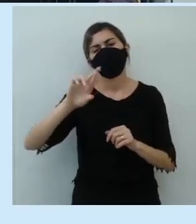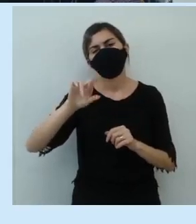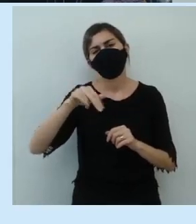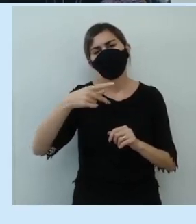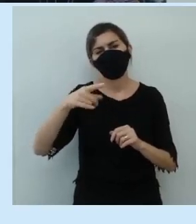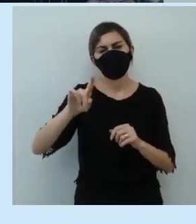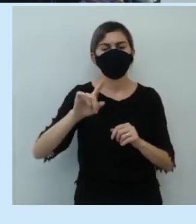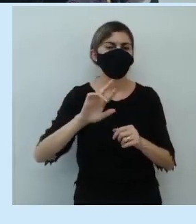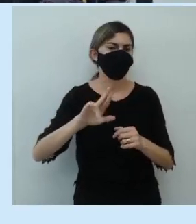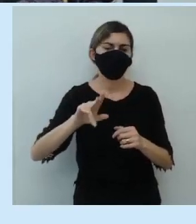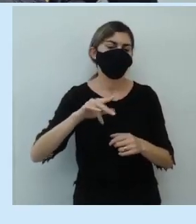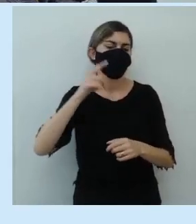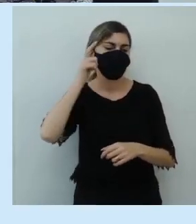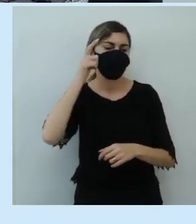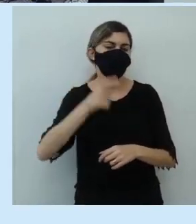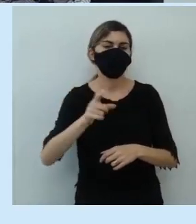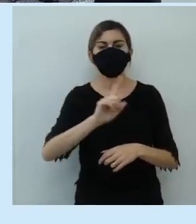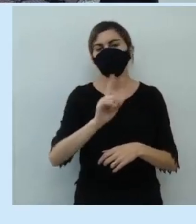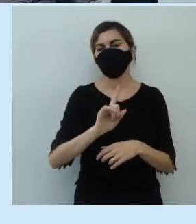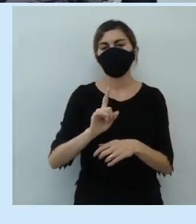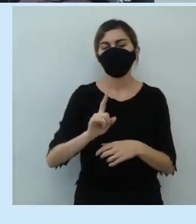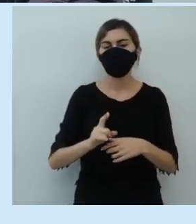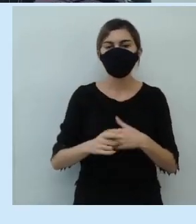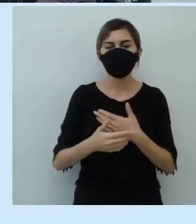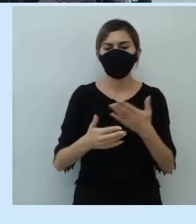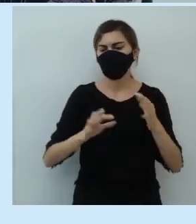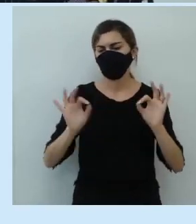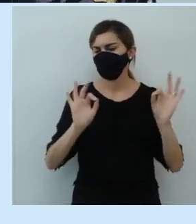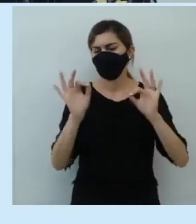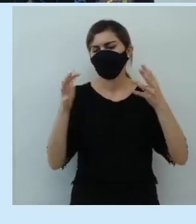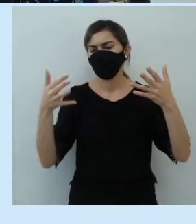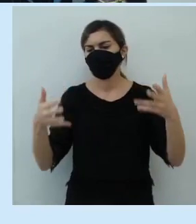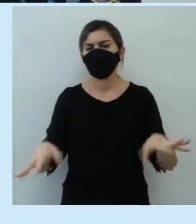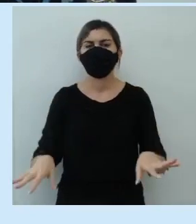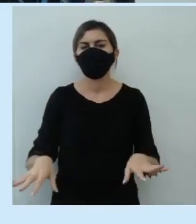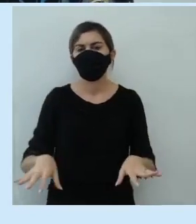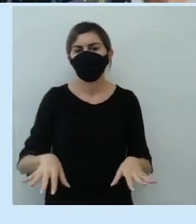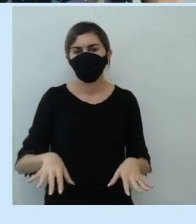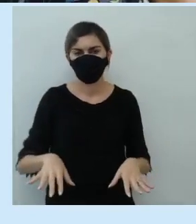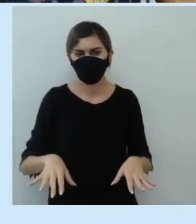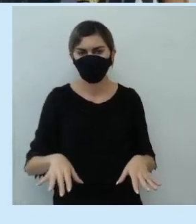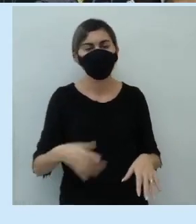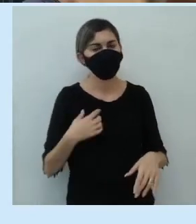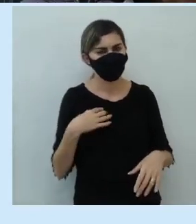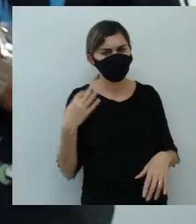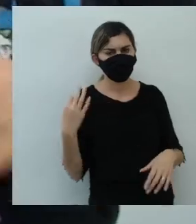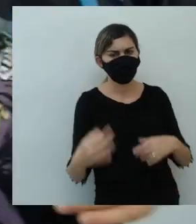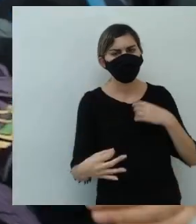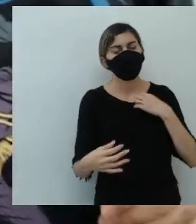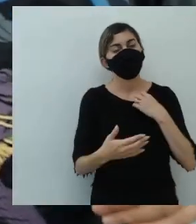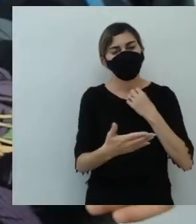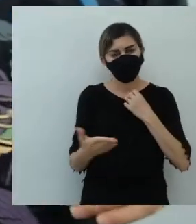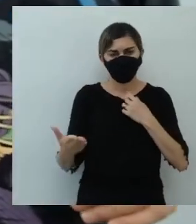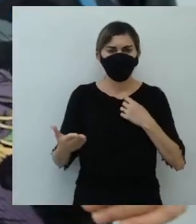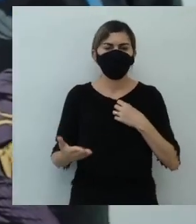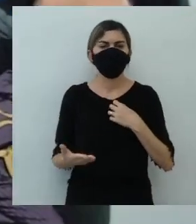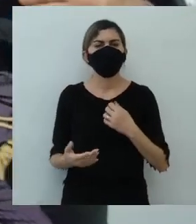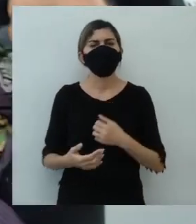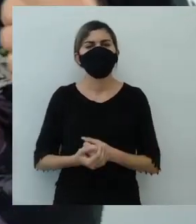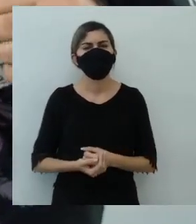dizer, isso não me interessa, não me agrada, eu não quero, eu reprovo. Tá certo? É isso aí, minha